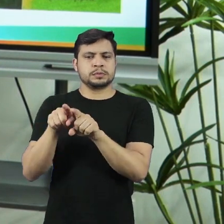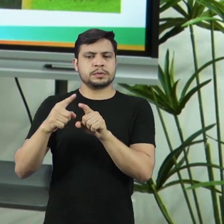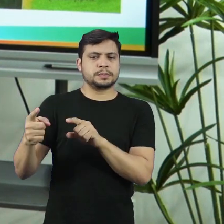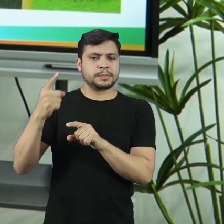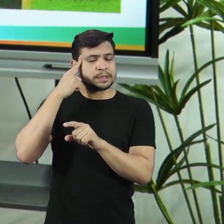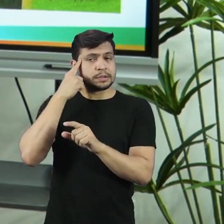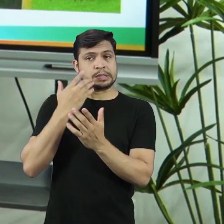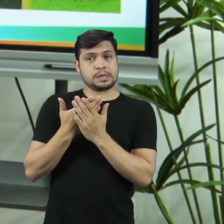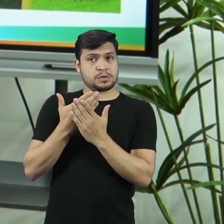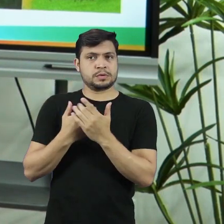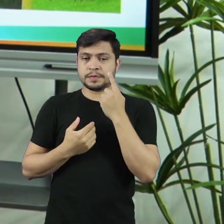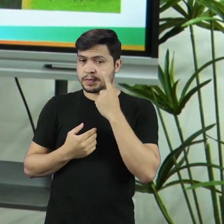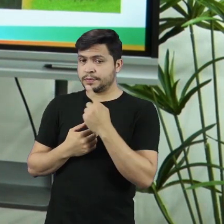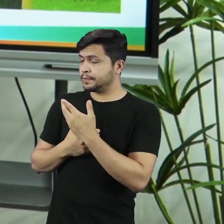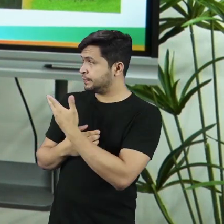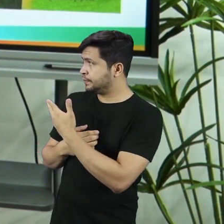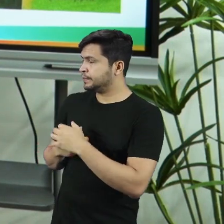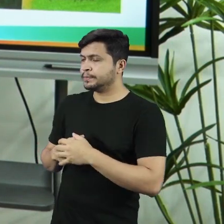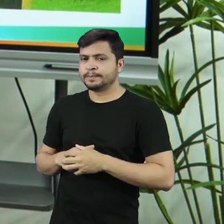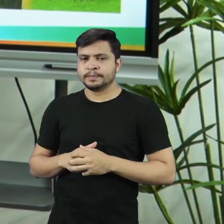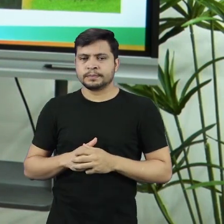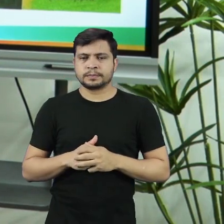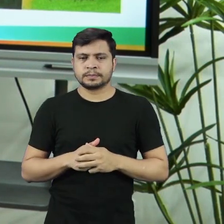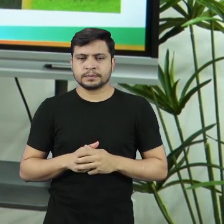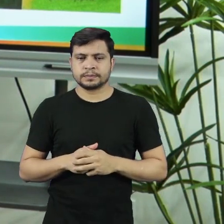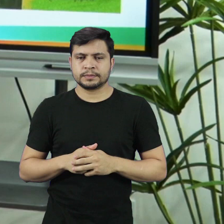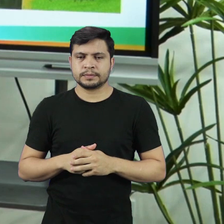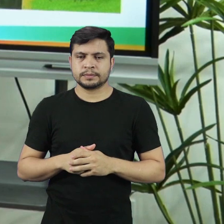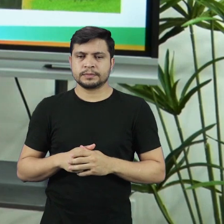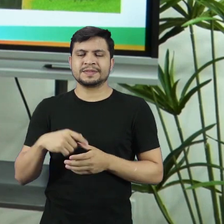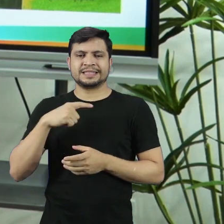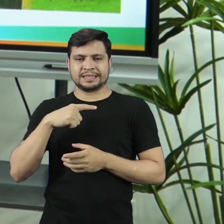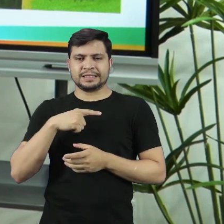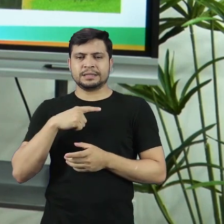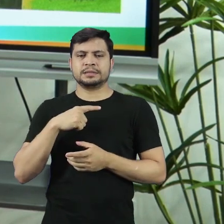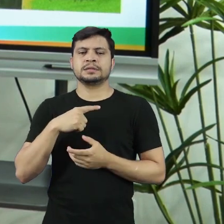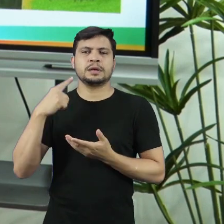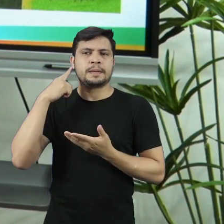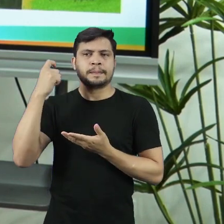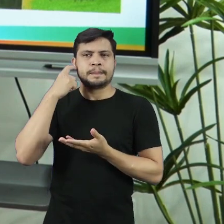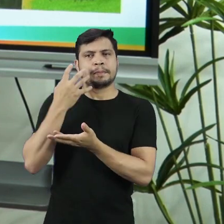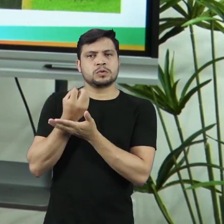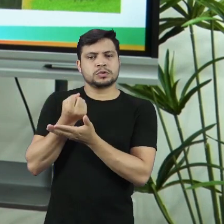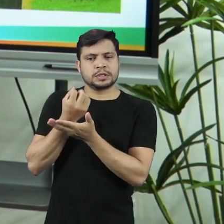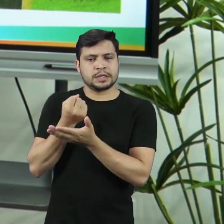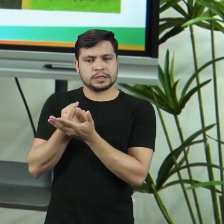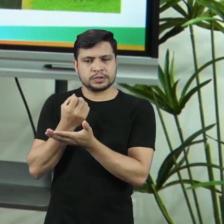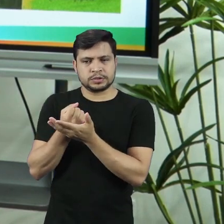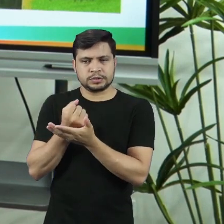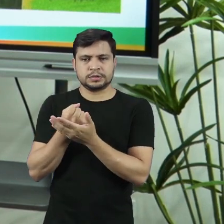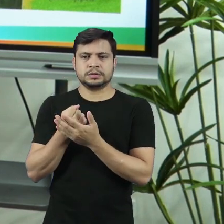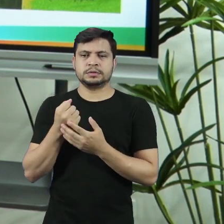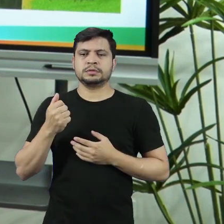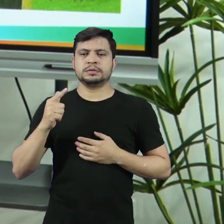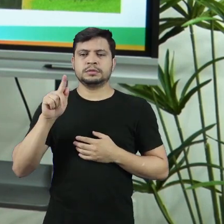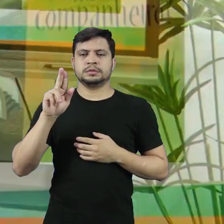do vídeo. Essas 3 dicas são, queria que você assistisse ou ouvisse o podcast Guerra Fria, 4 décadas de polarização mundial, do